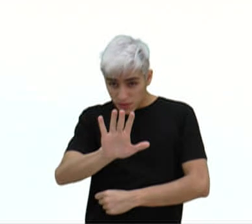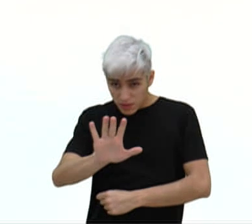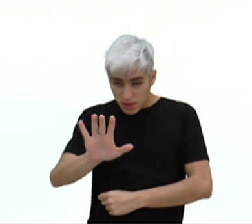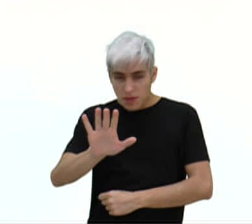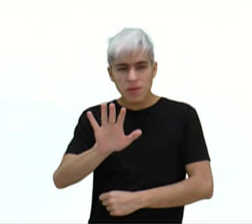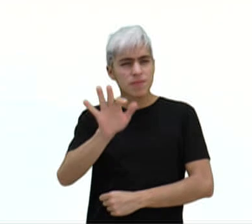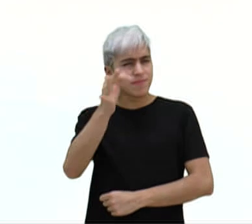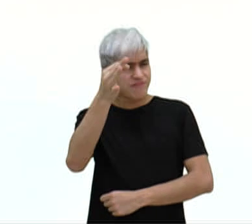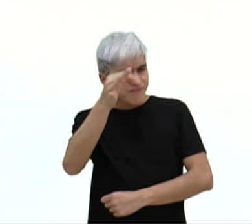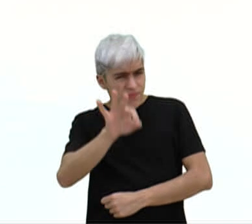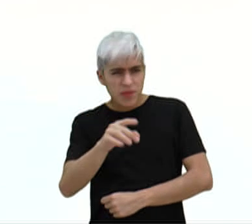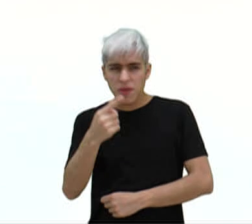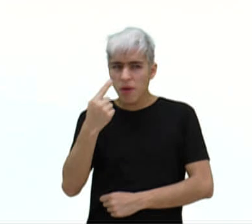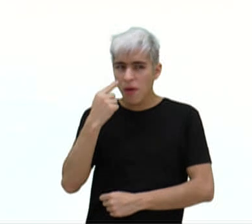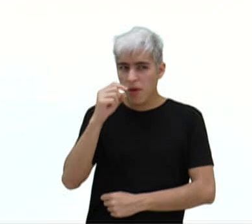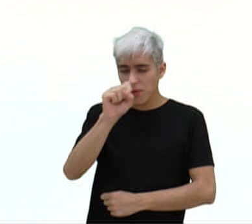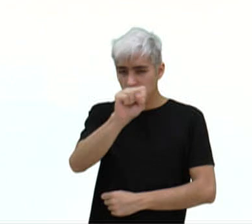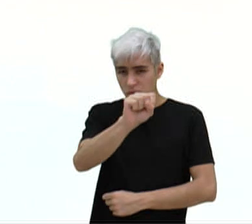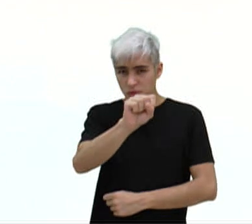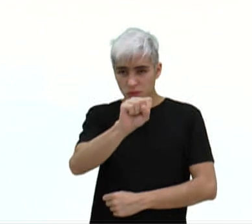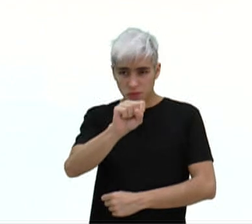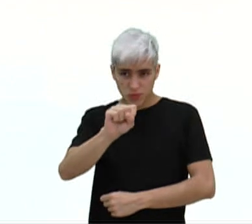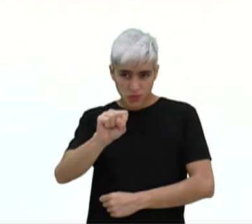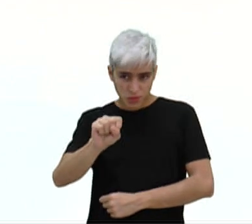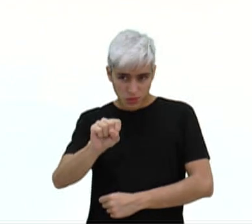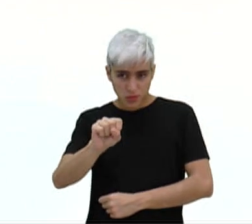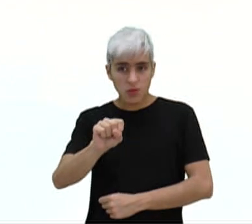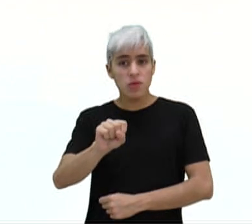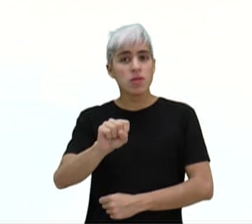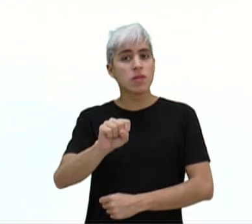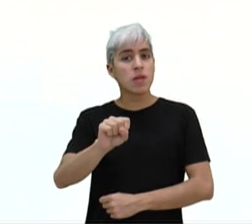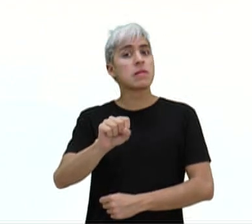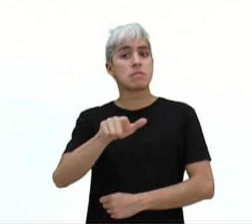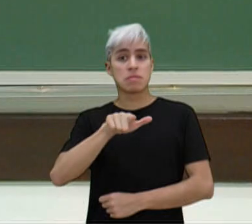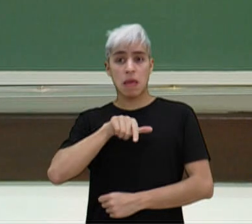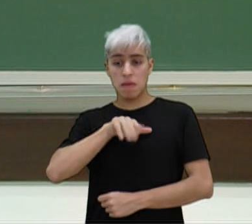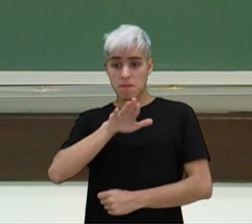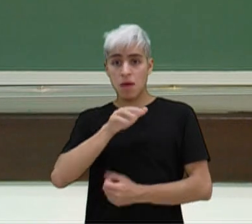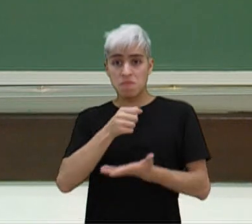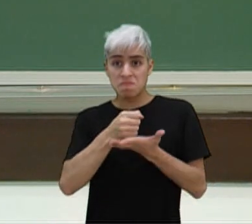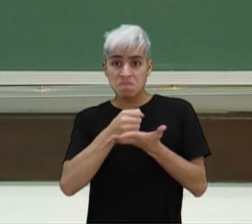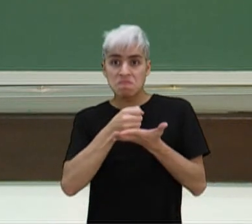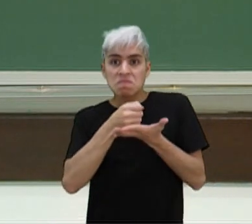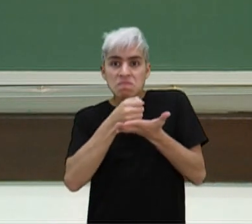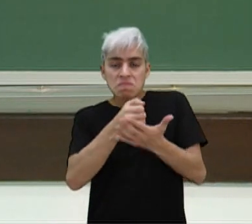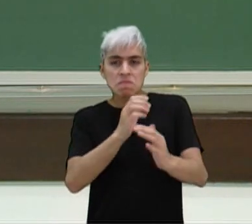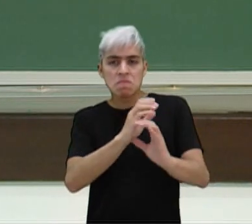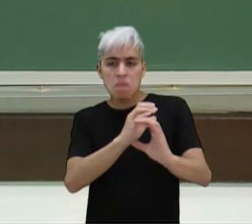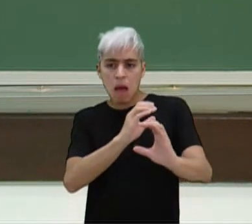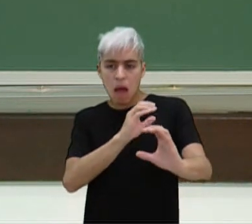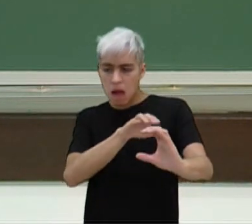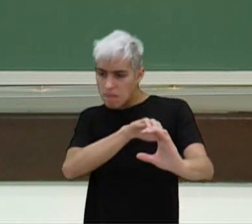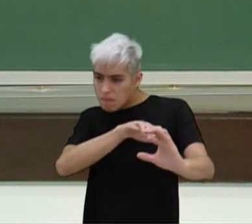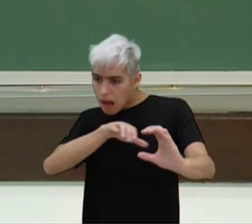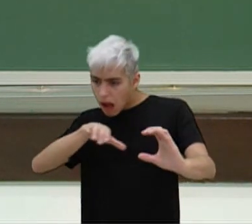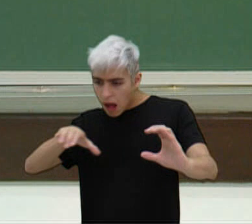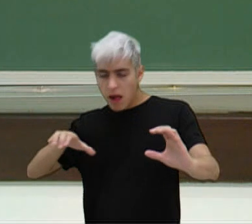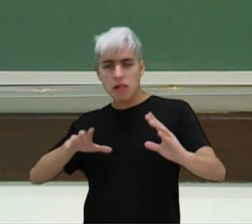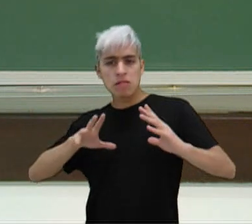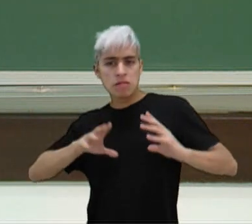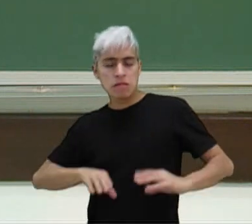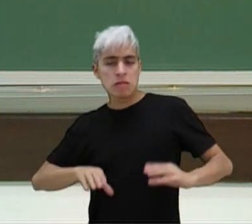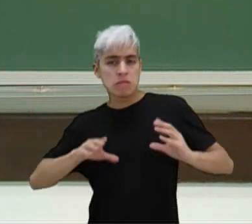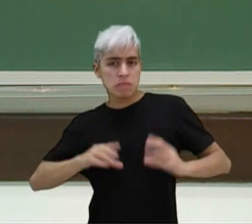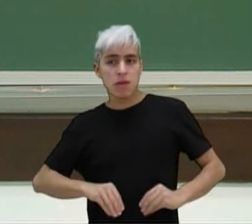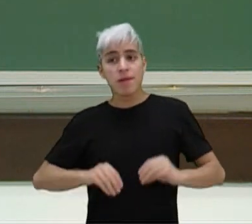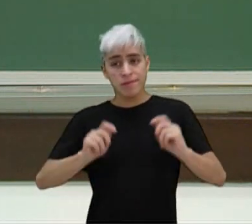nós comentamos que a região sudeste é a região que tem aí um maior tratamento, né? Alcança mais residências, alcança mais